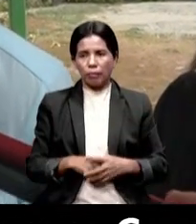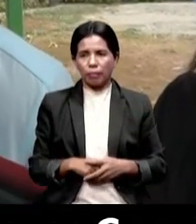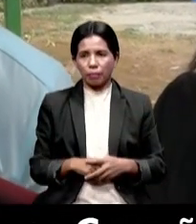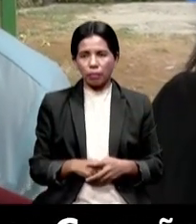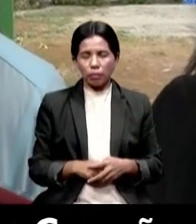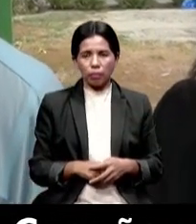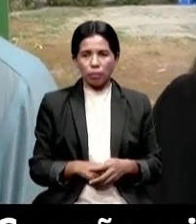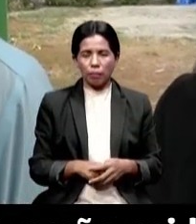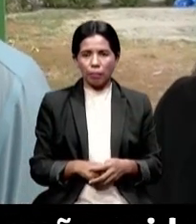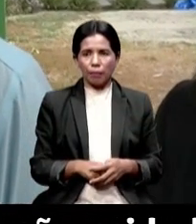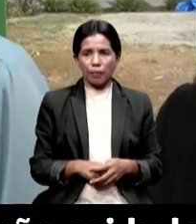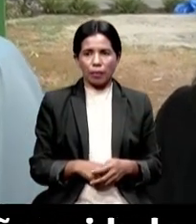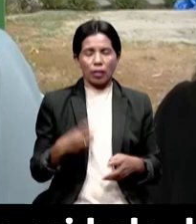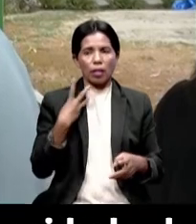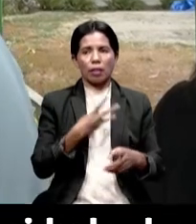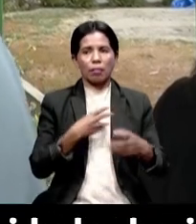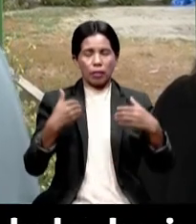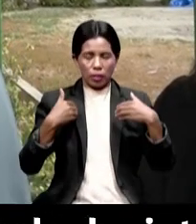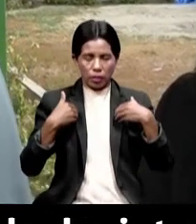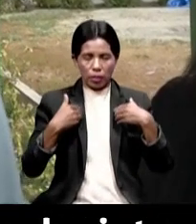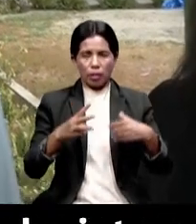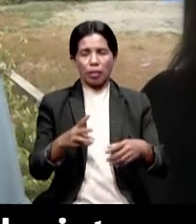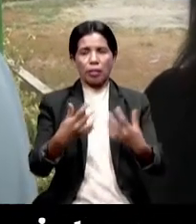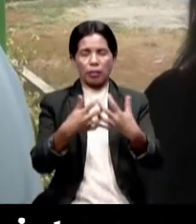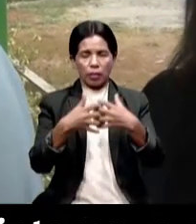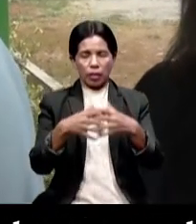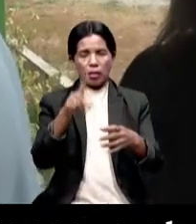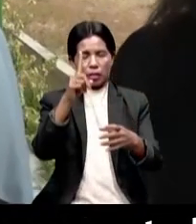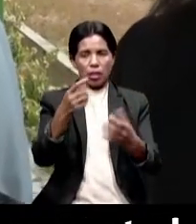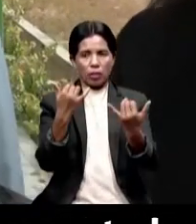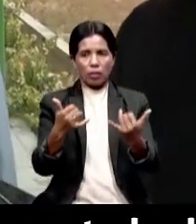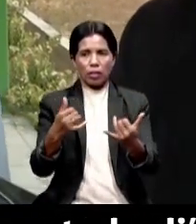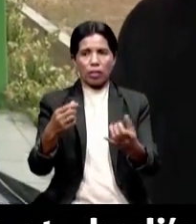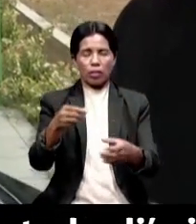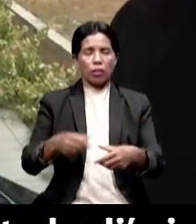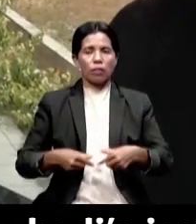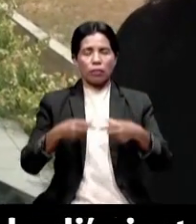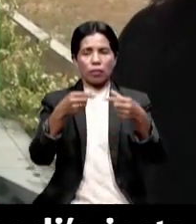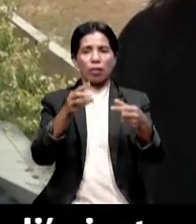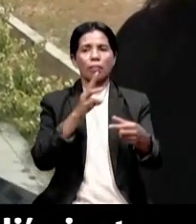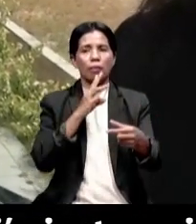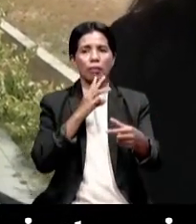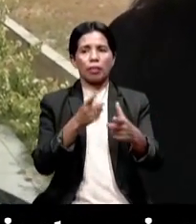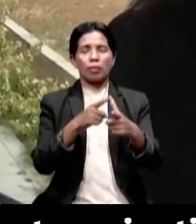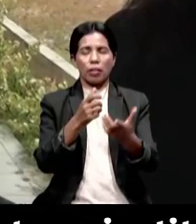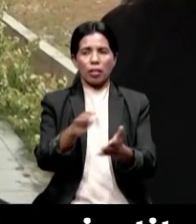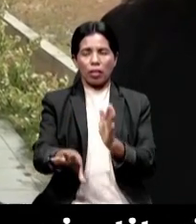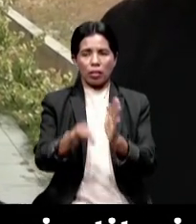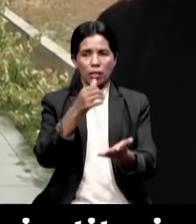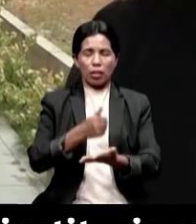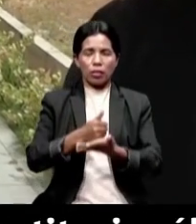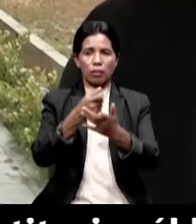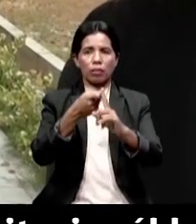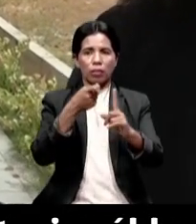Meza ami ella bomba itu ami alternatif makin ada pada wakora ni fornisi lebih apa. Depois saya tan apoyu